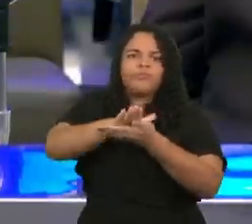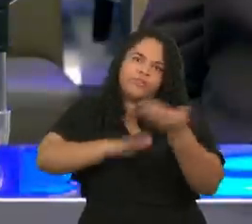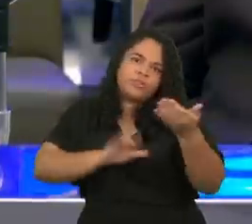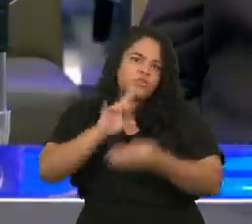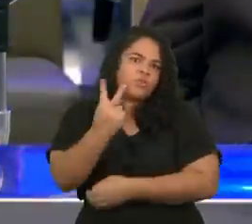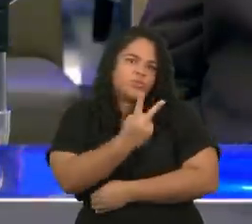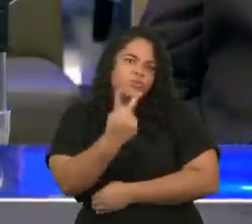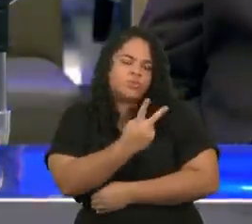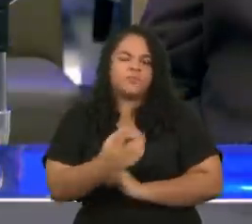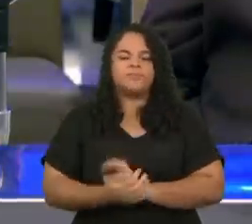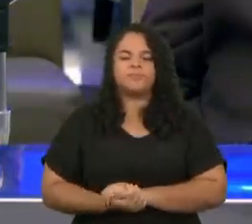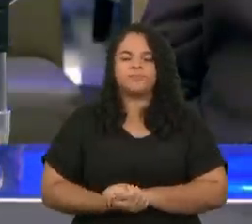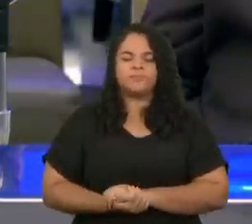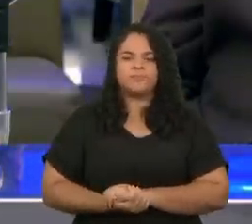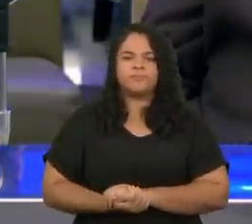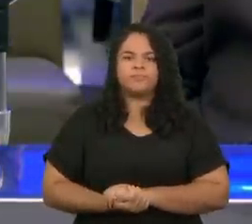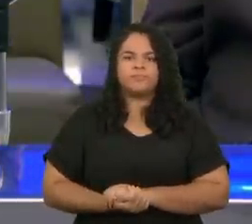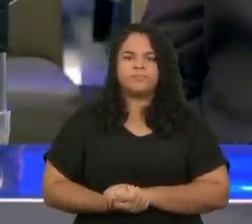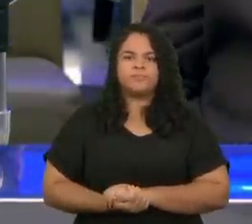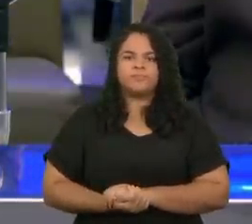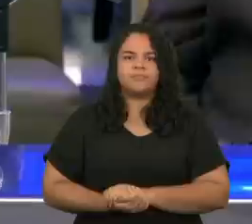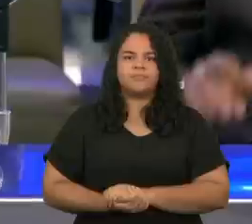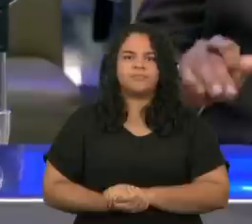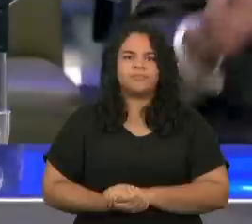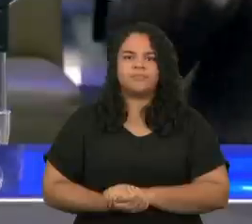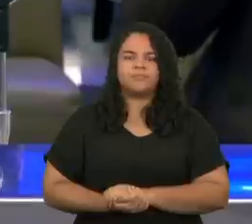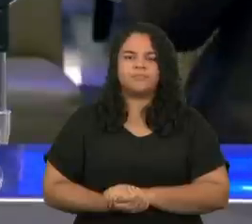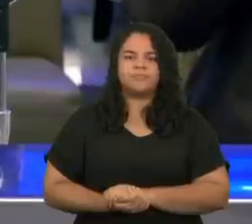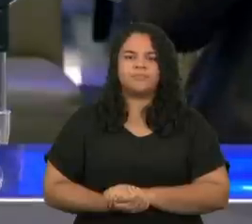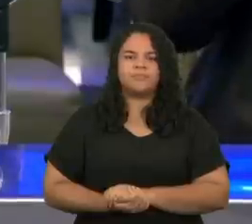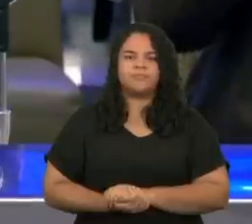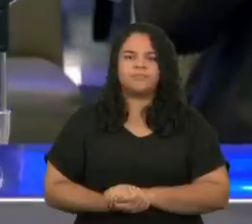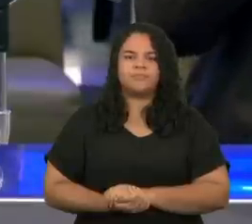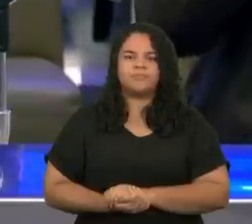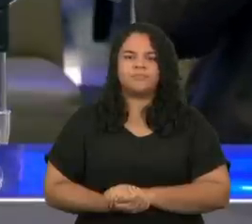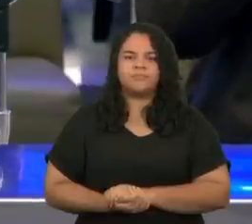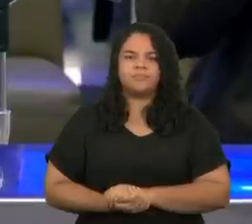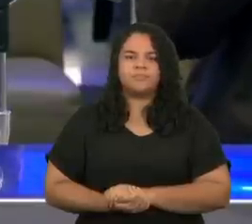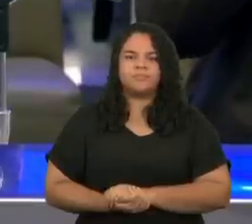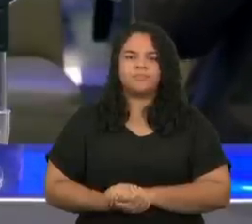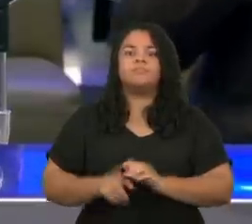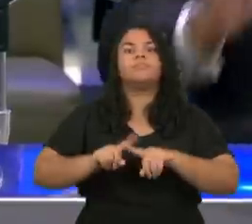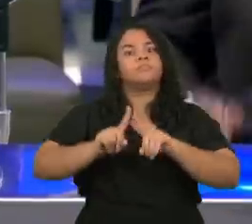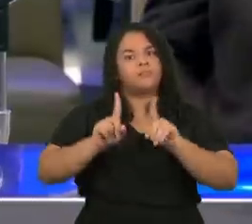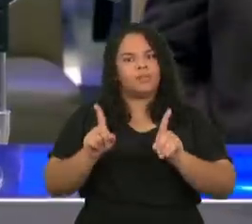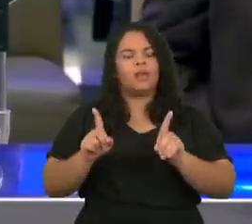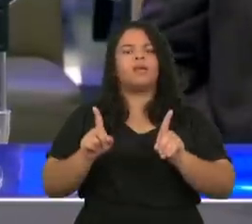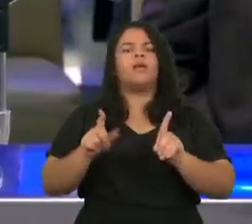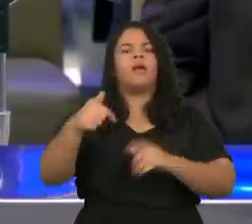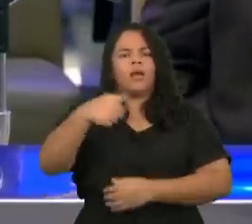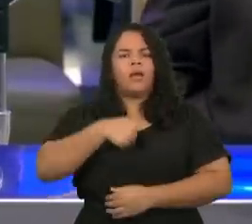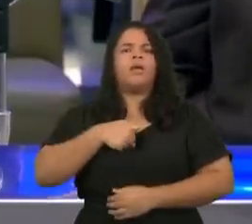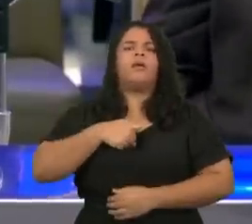eu preferia trazer a irmã para dentro de casa e ficar com meus filhos deixava comida